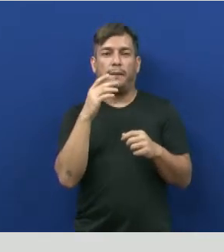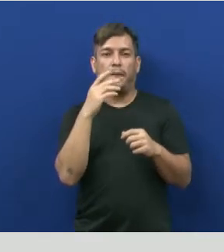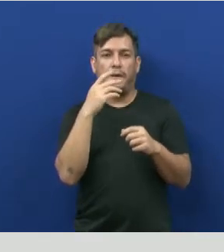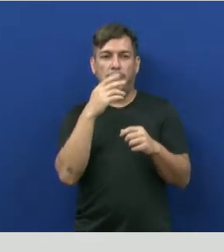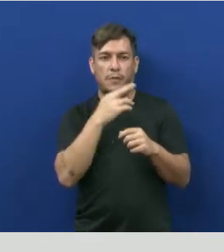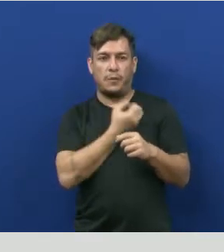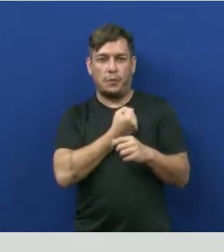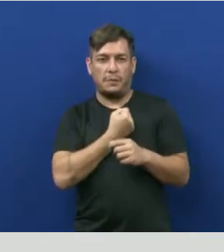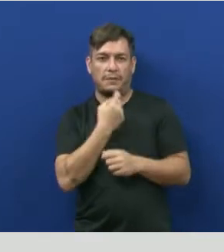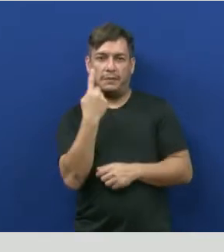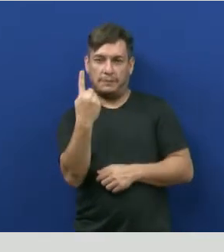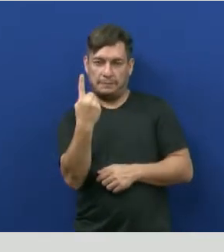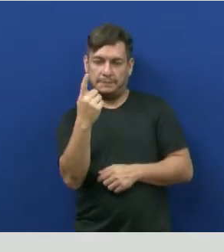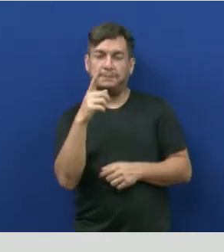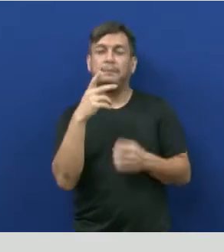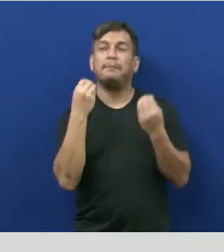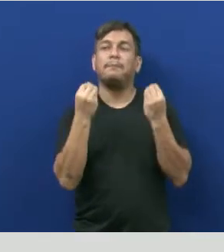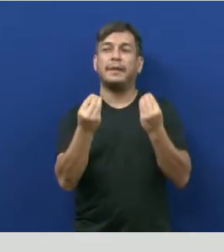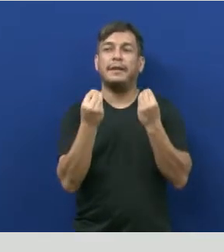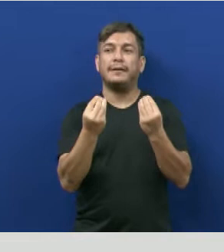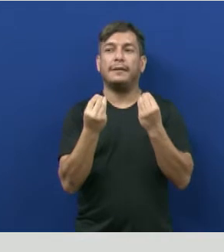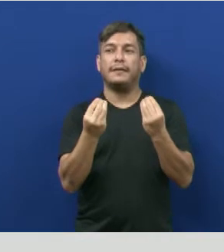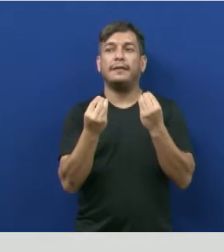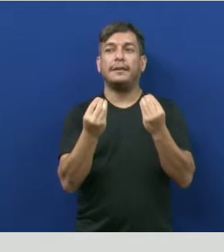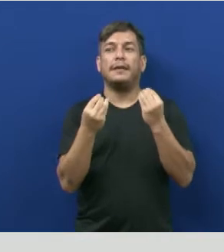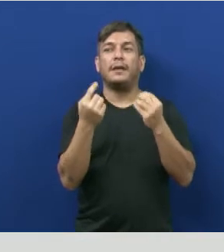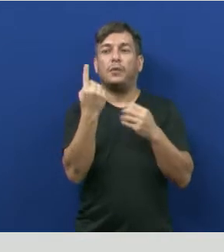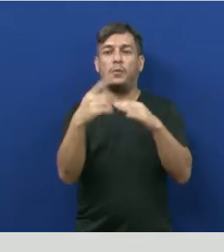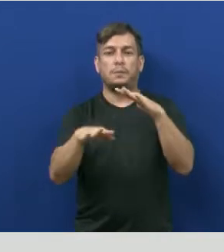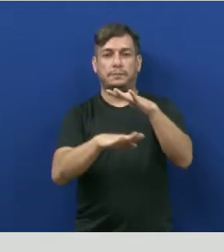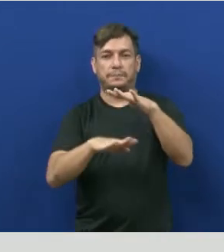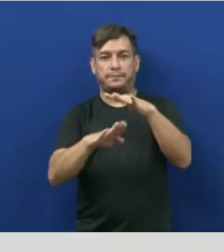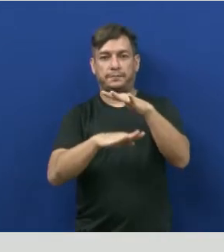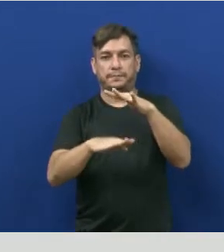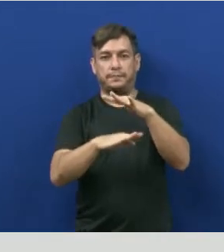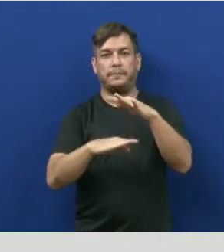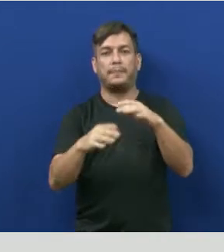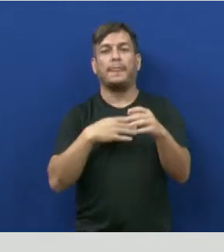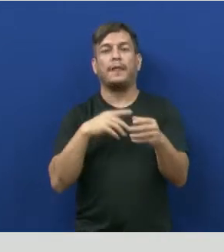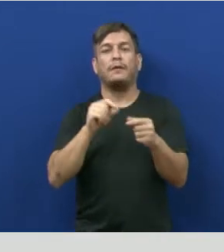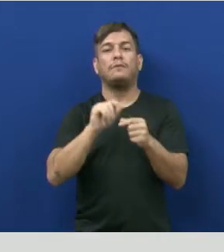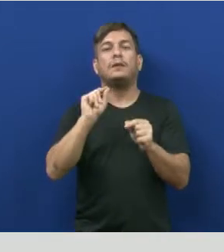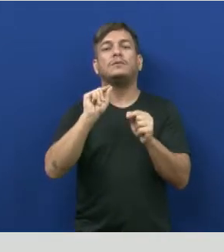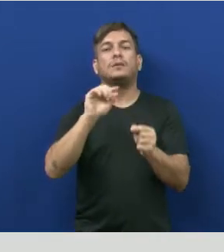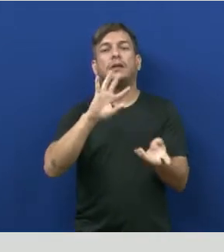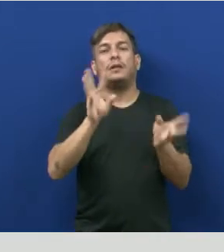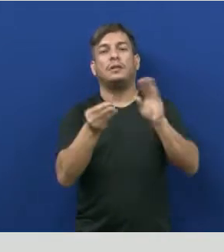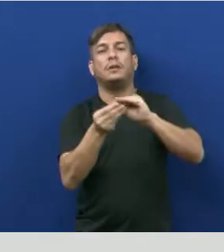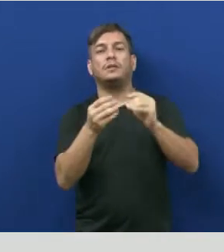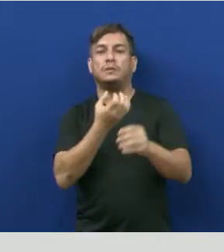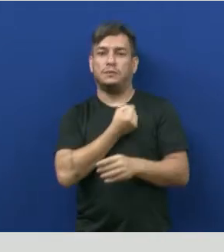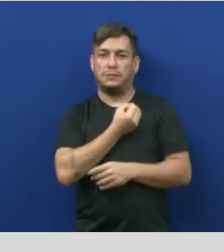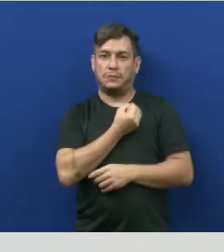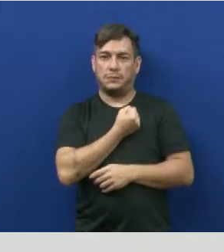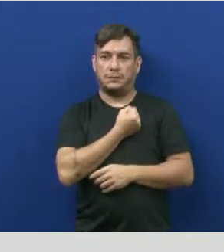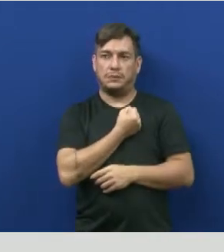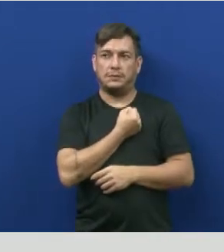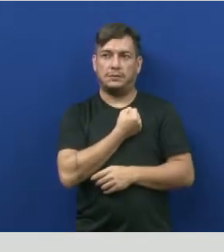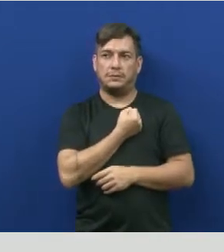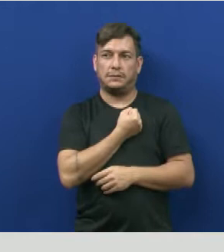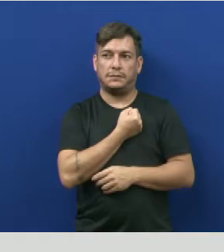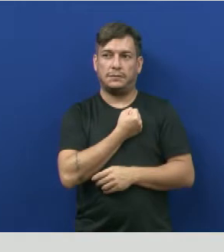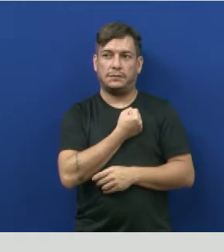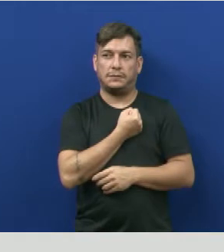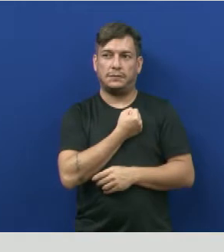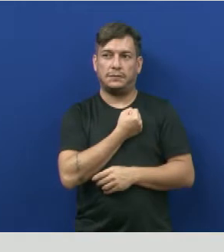serve esse 1 aí embaixo? Ele serve para que eu faça a inversão dos valores, tá bom? Então, o que eu